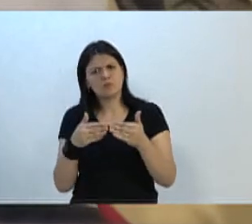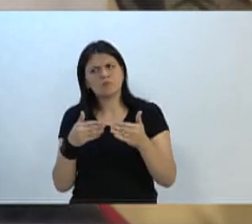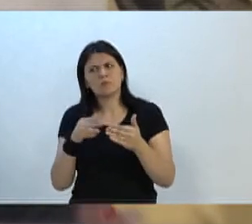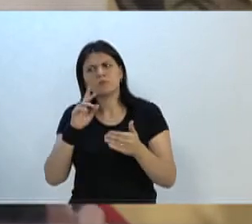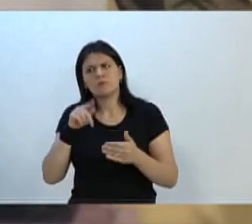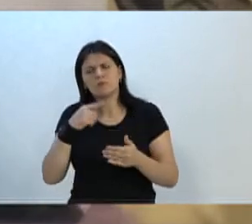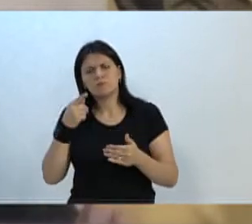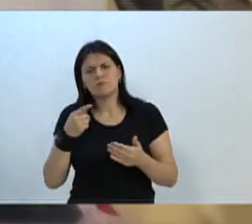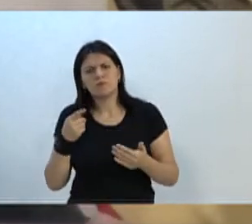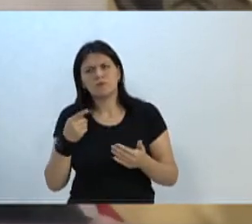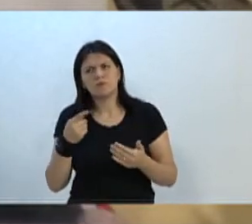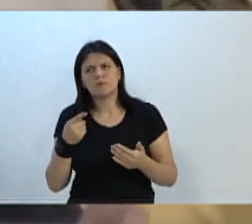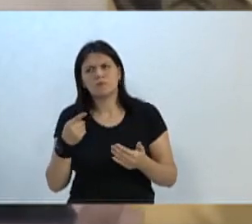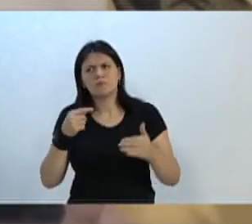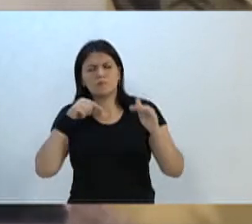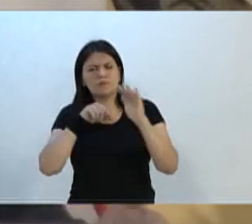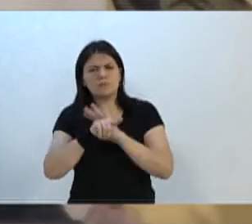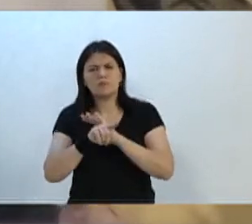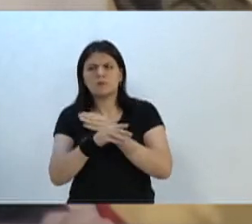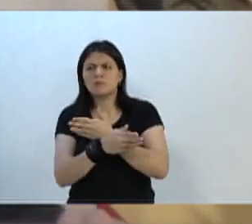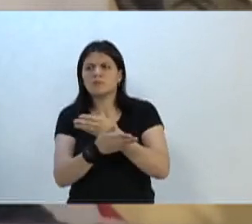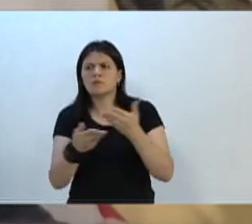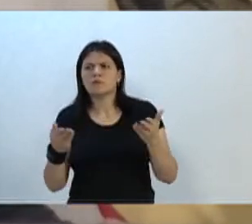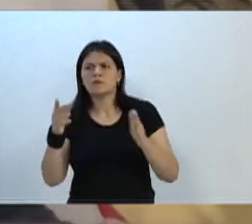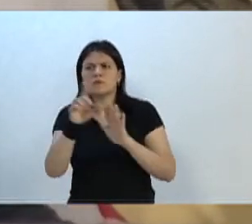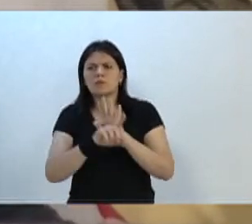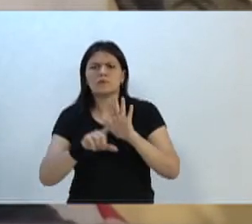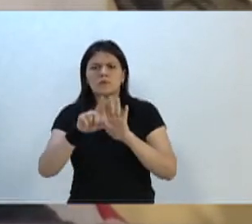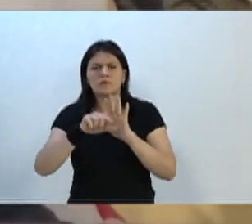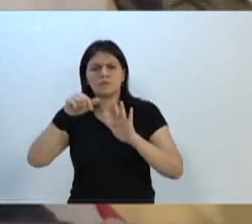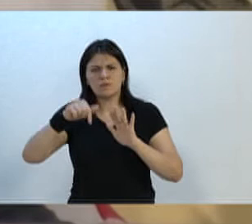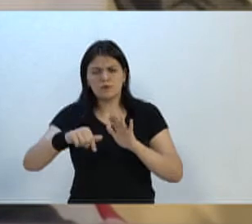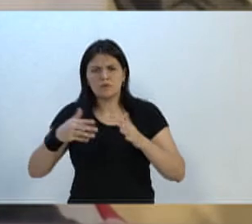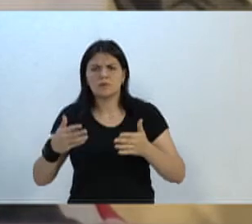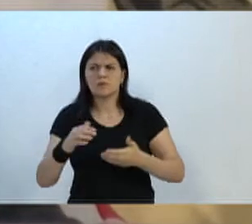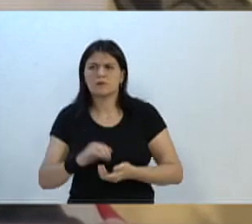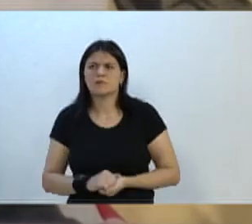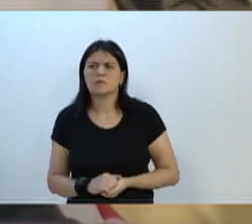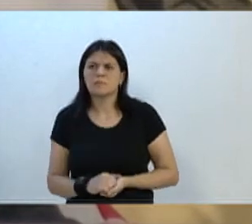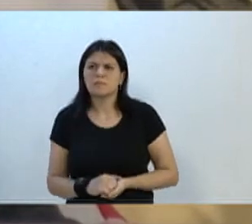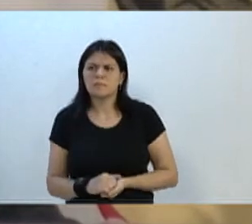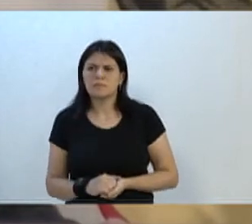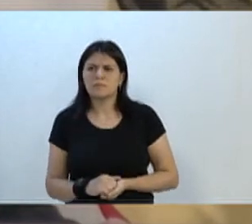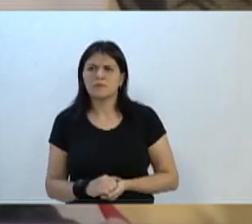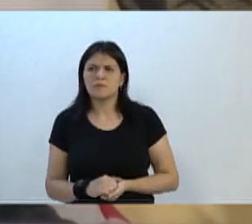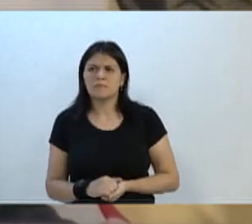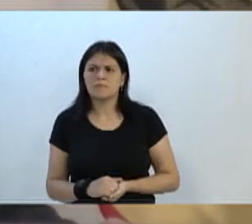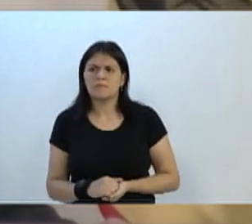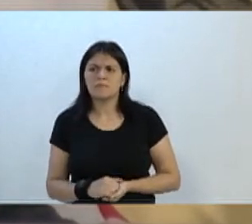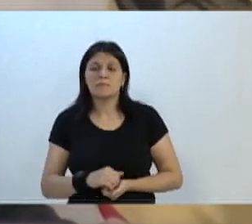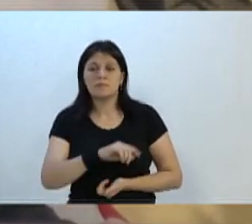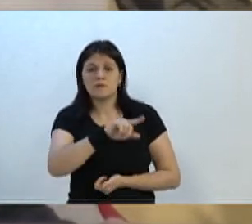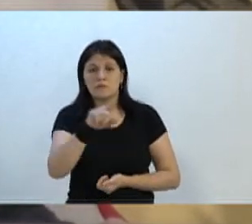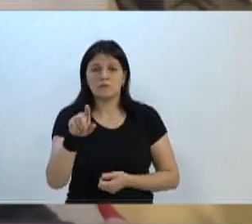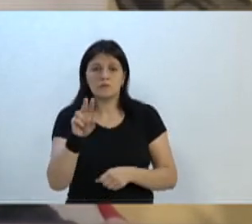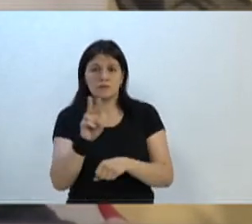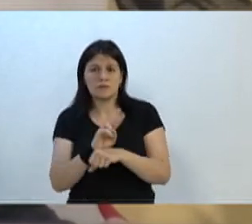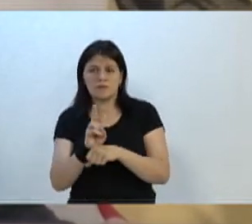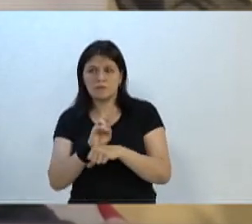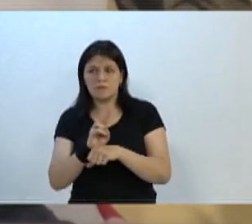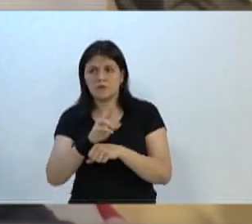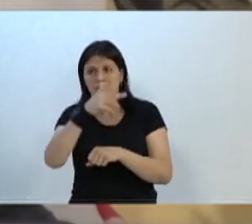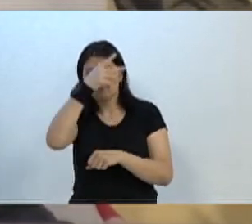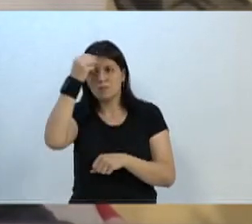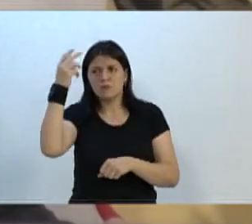fala e eu quero fazer uma pergunta todos os legisladores que aqui estão vocês são fiscais do